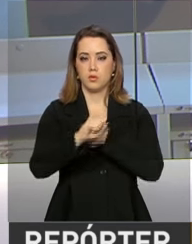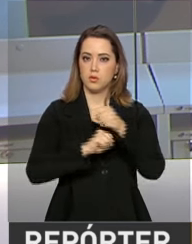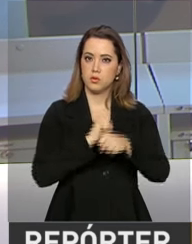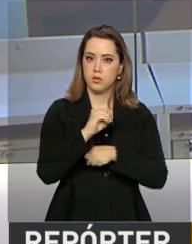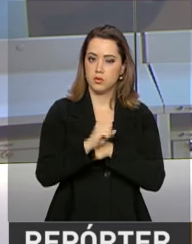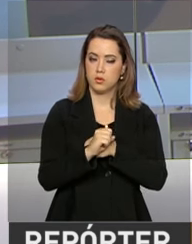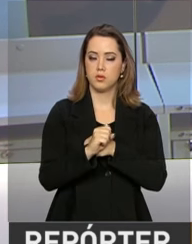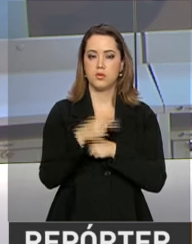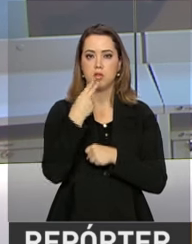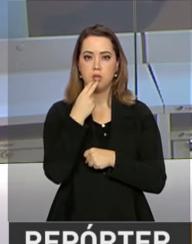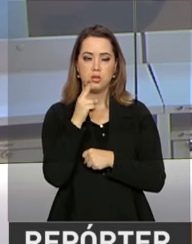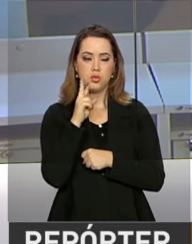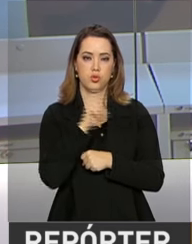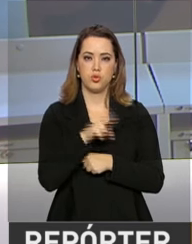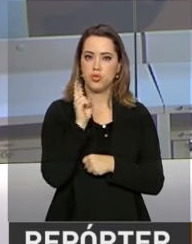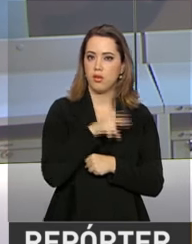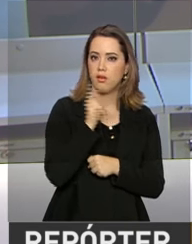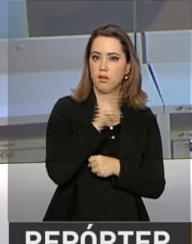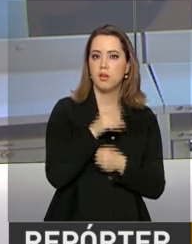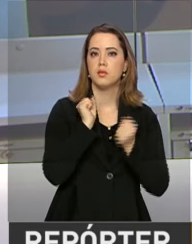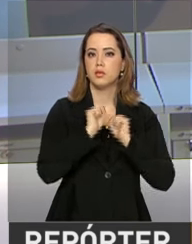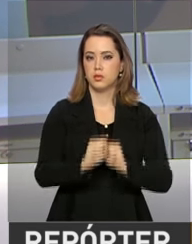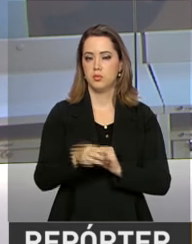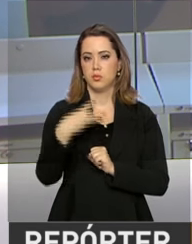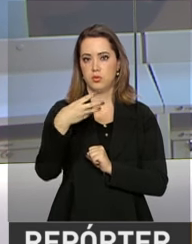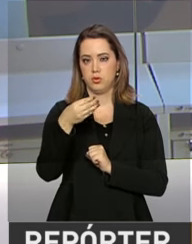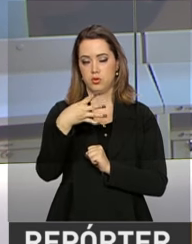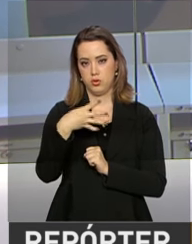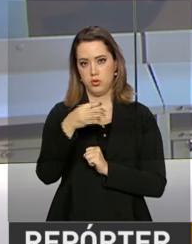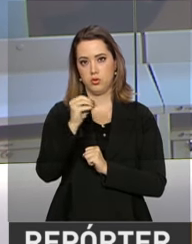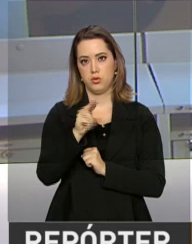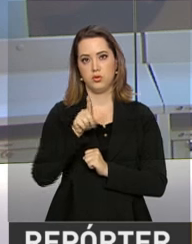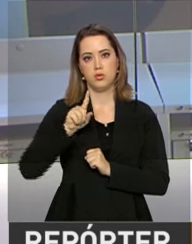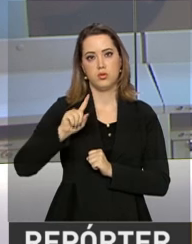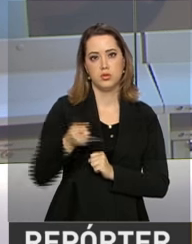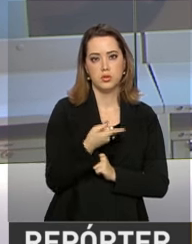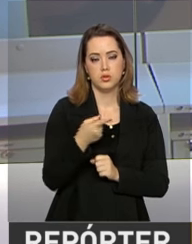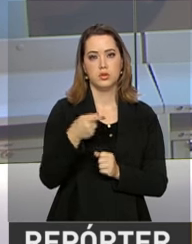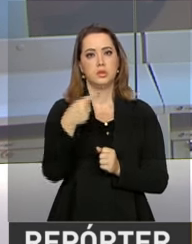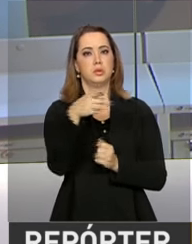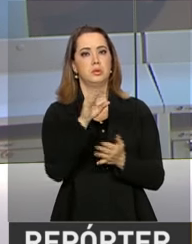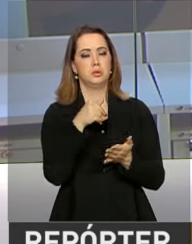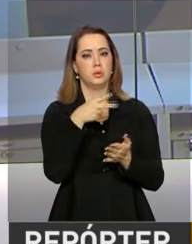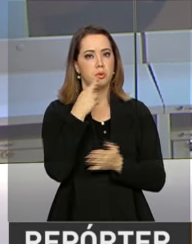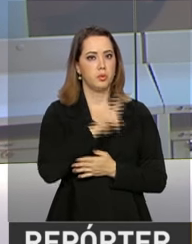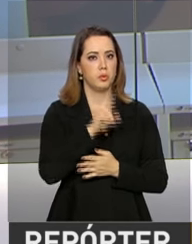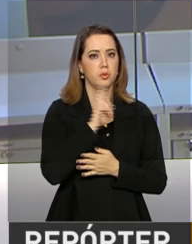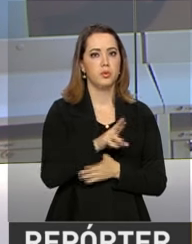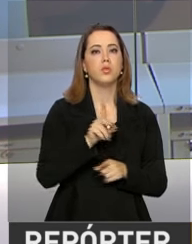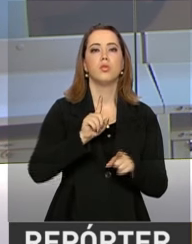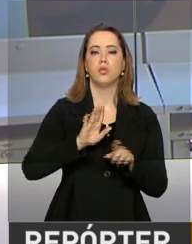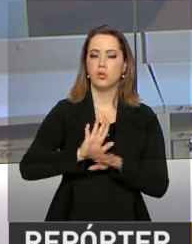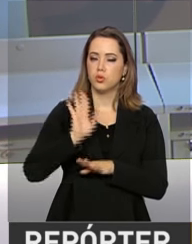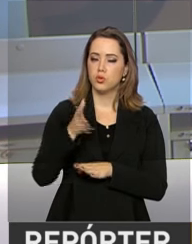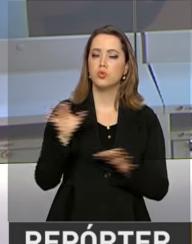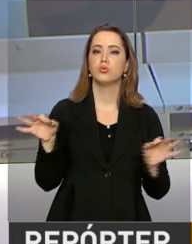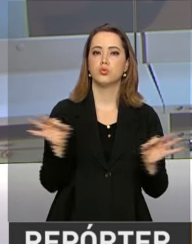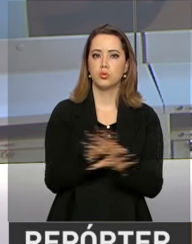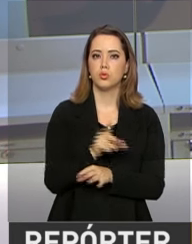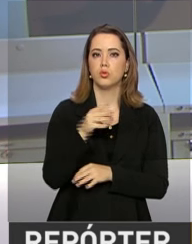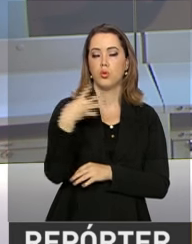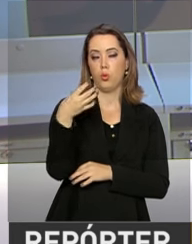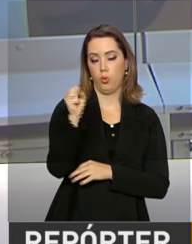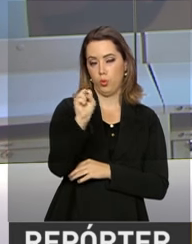ar, o site teve 340 mil registros e conseguiu solucionar cerca de 80% das reclamações em